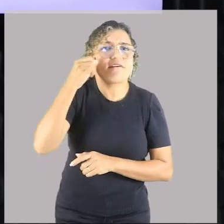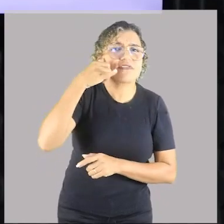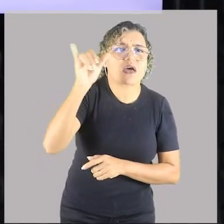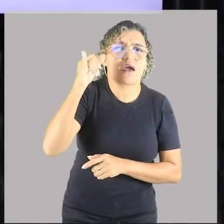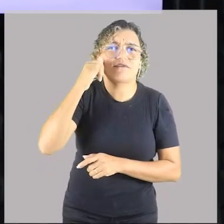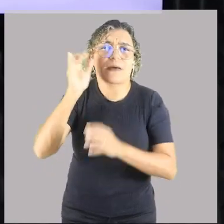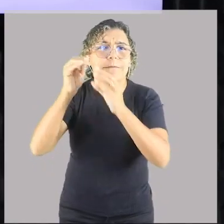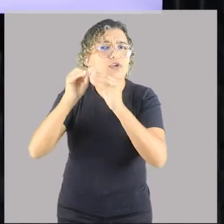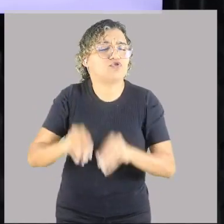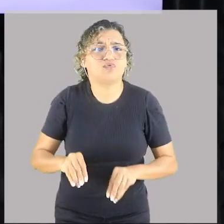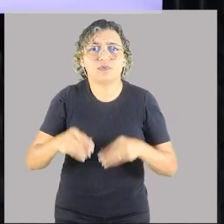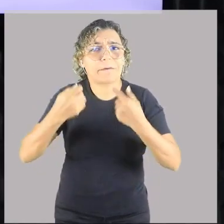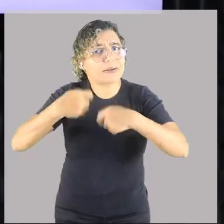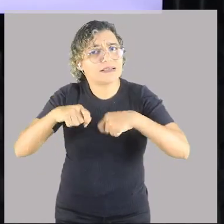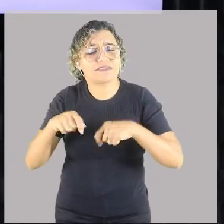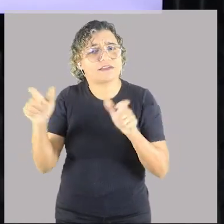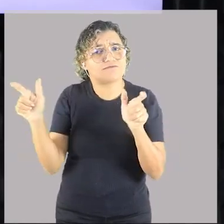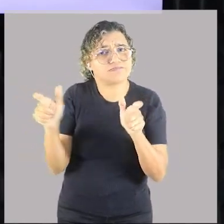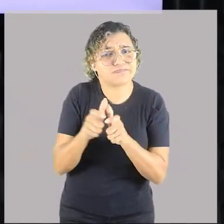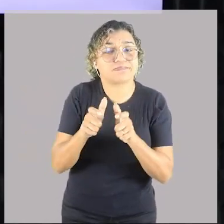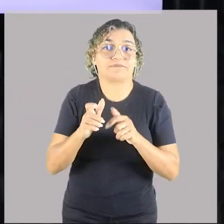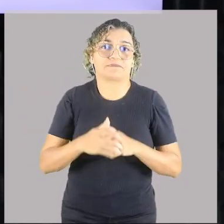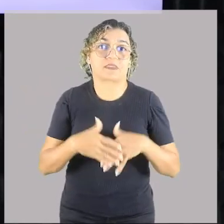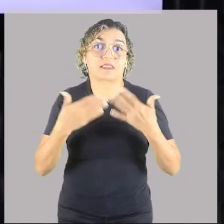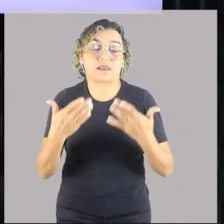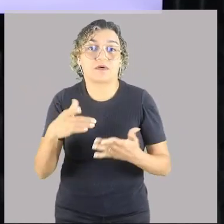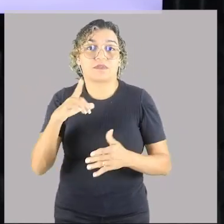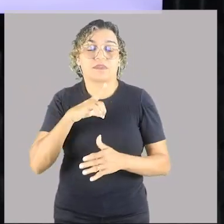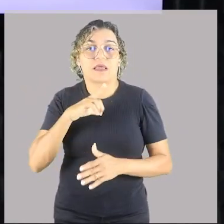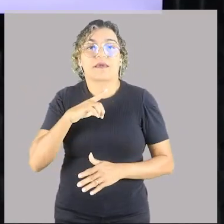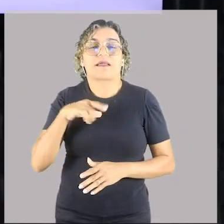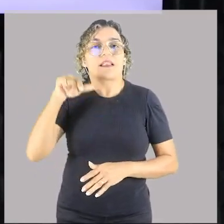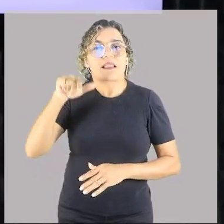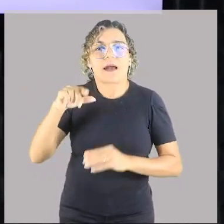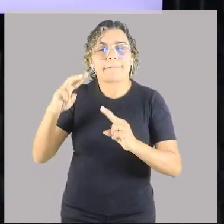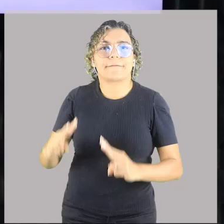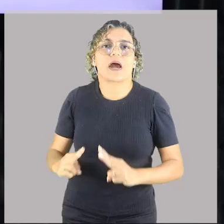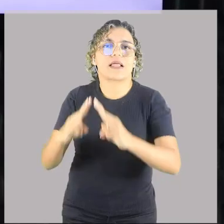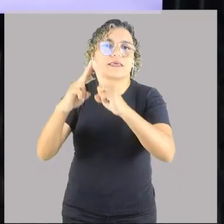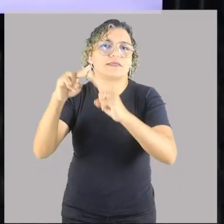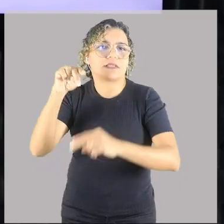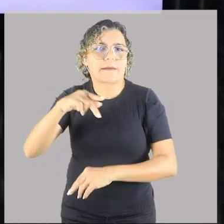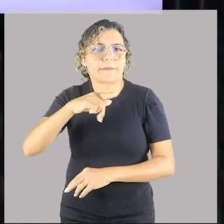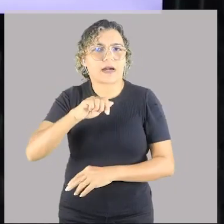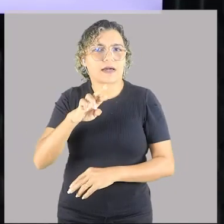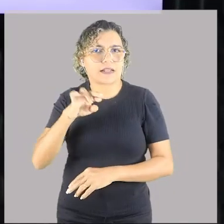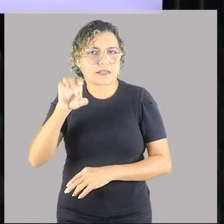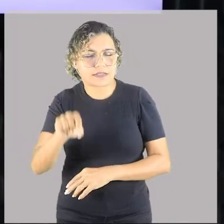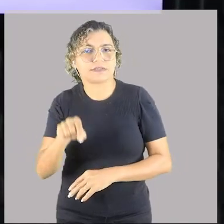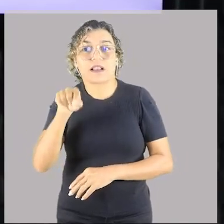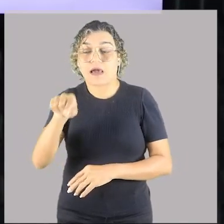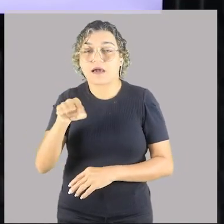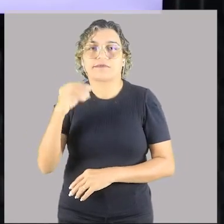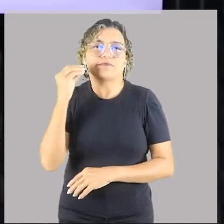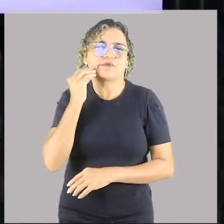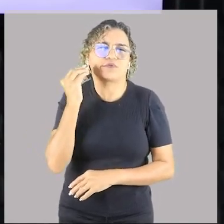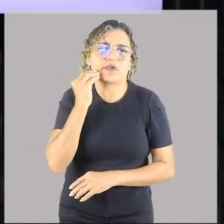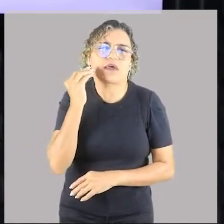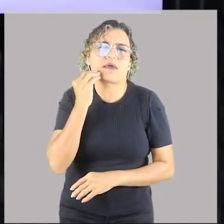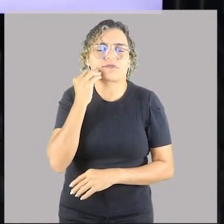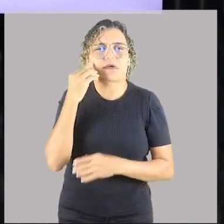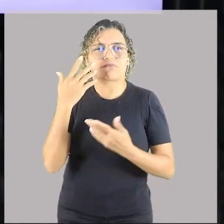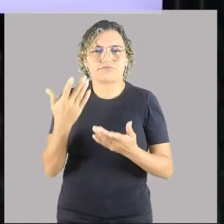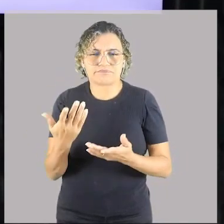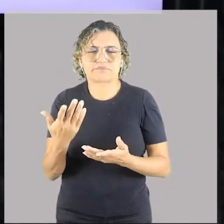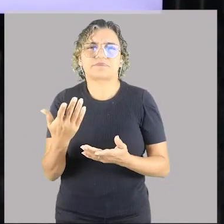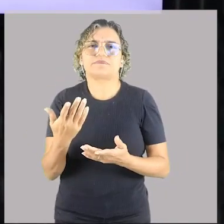fazer o levantamento dessa redução. E aí veio quem? Paris, que tenta de todas as formas manter o